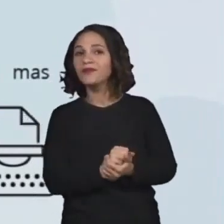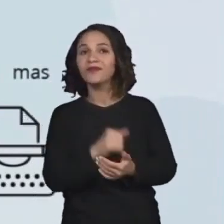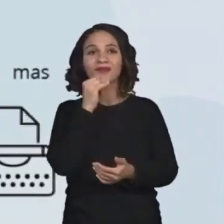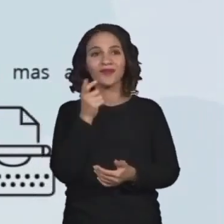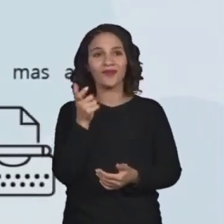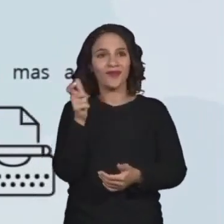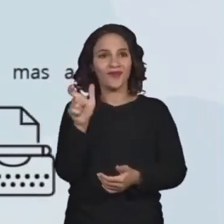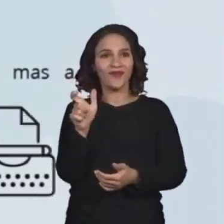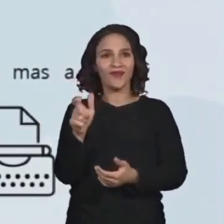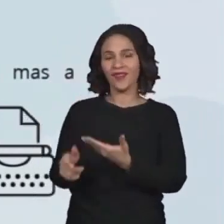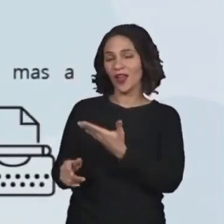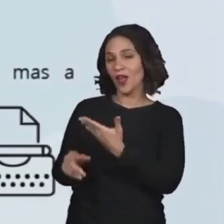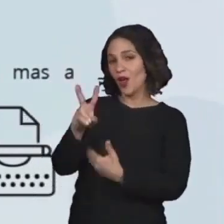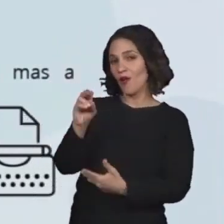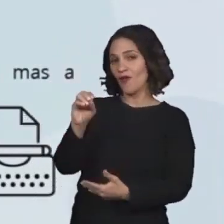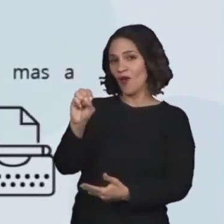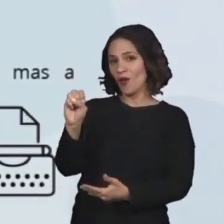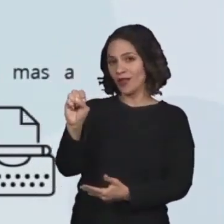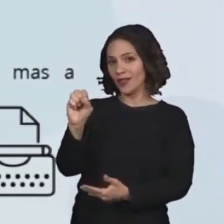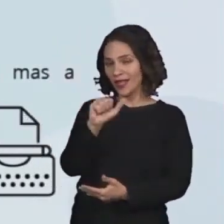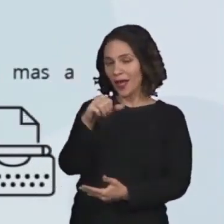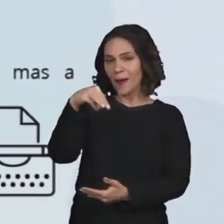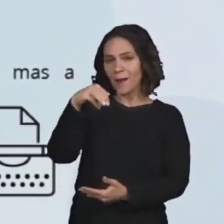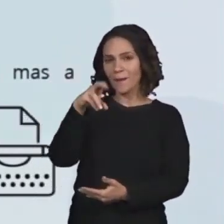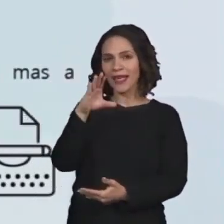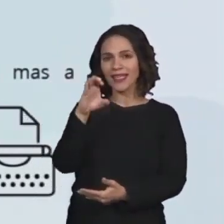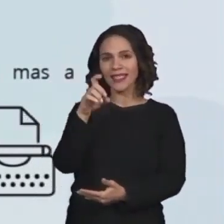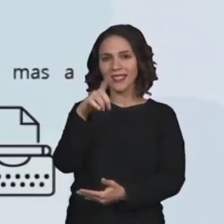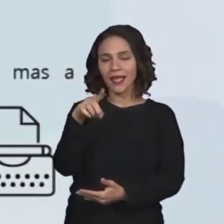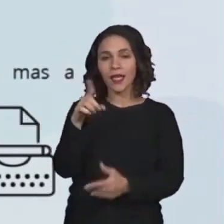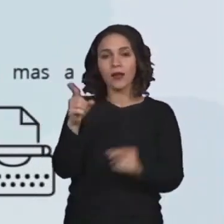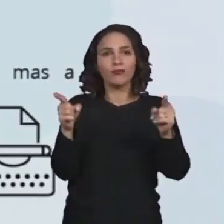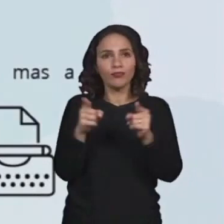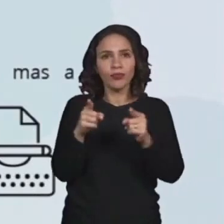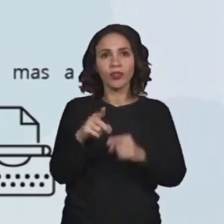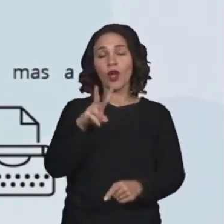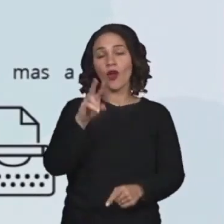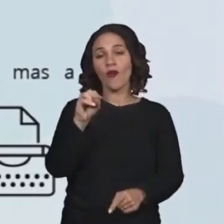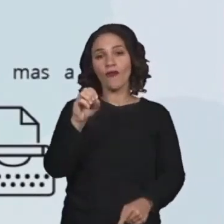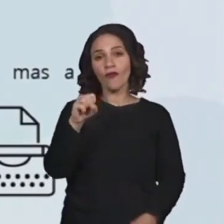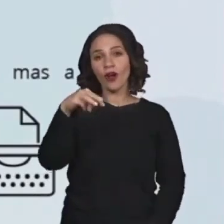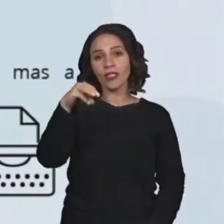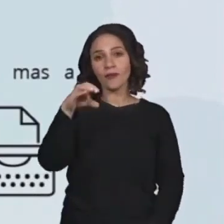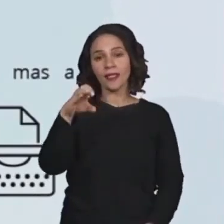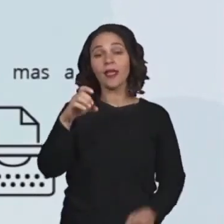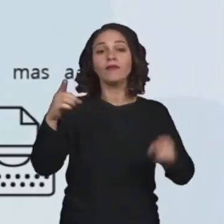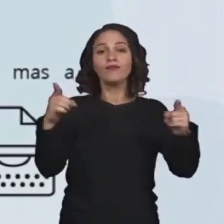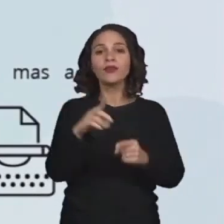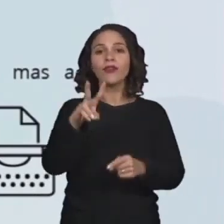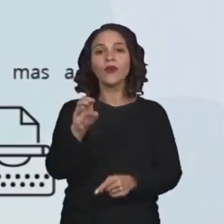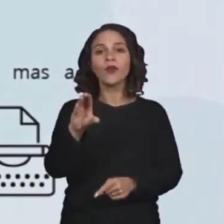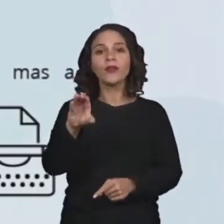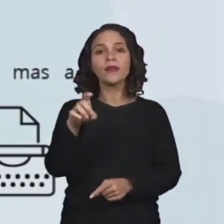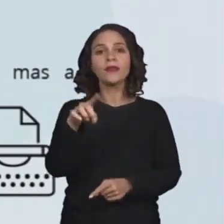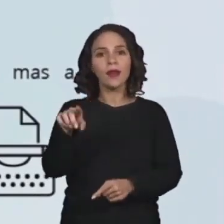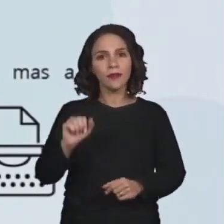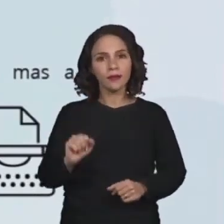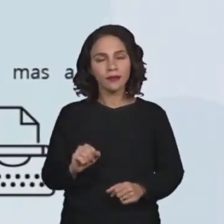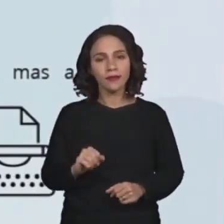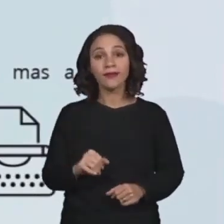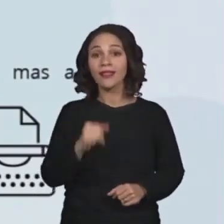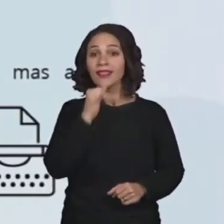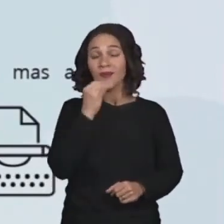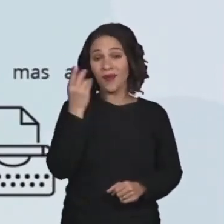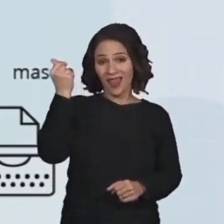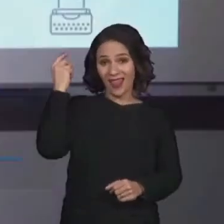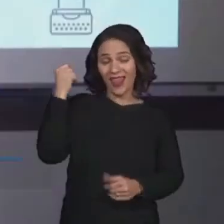mercê, vós mercê, que virou o você que nós utilizamos hoje. Percebam a palavra farmácia, ela era escrita